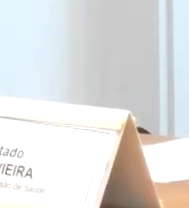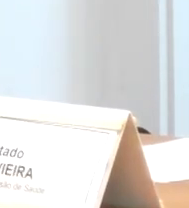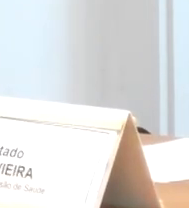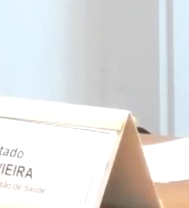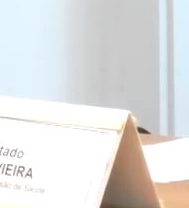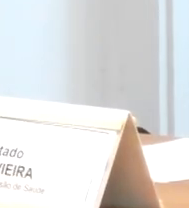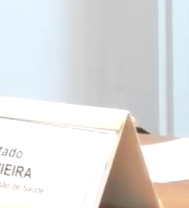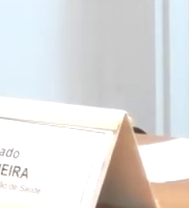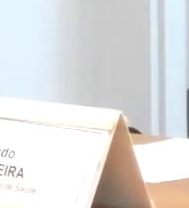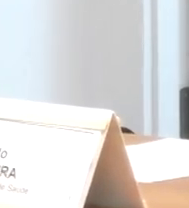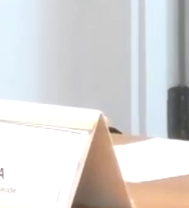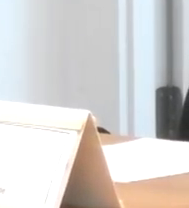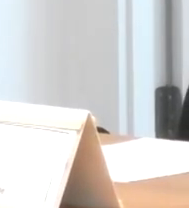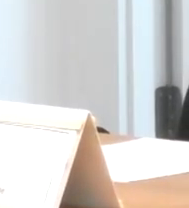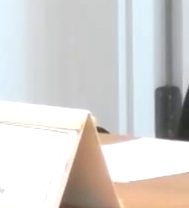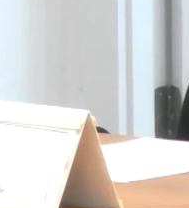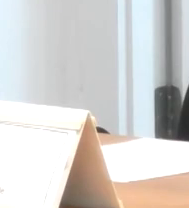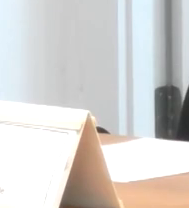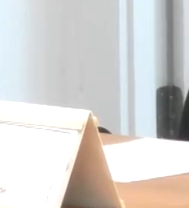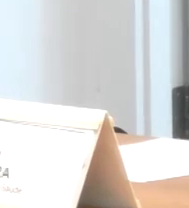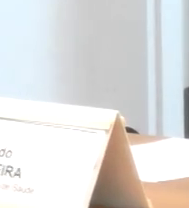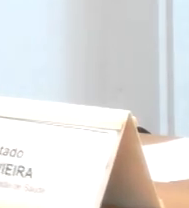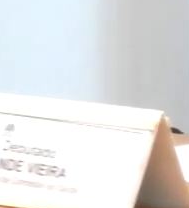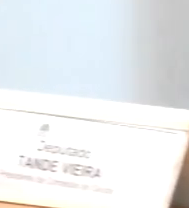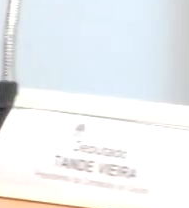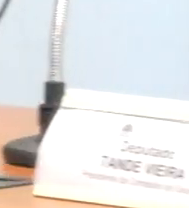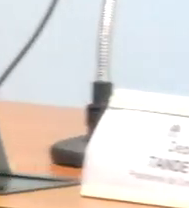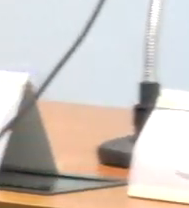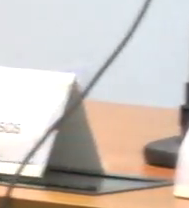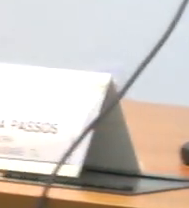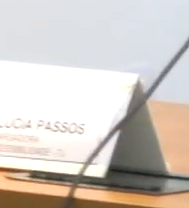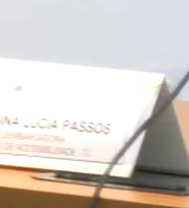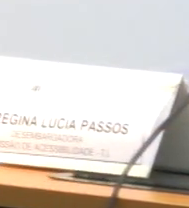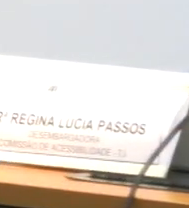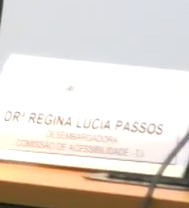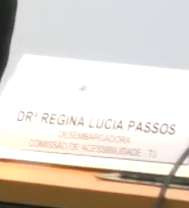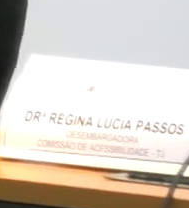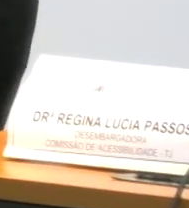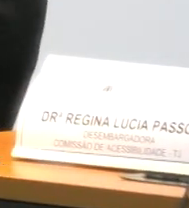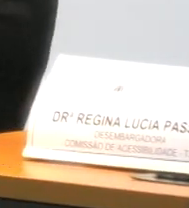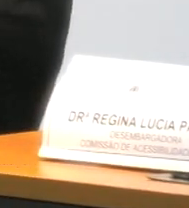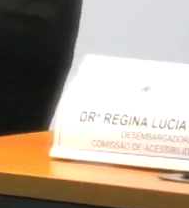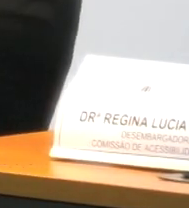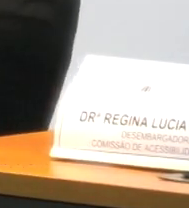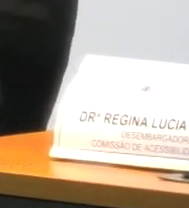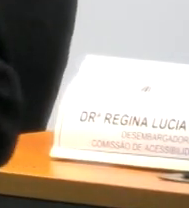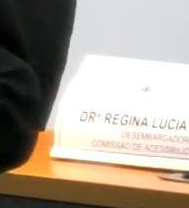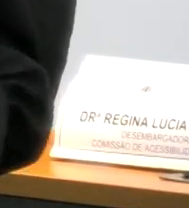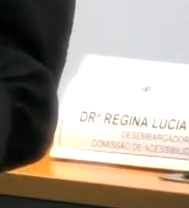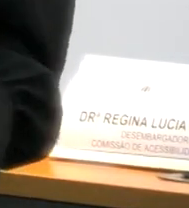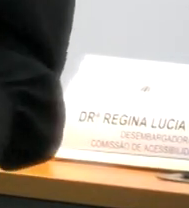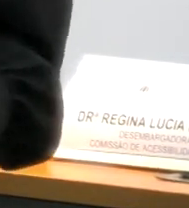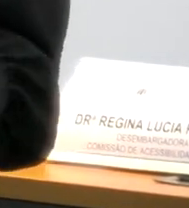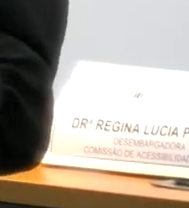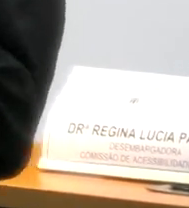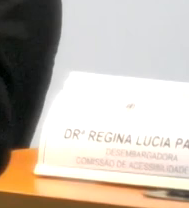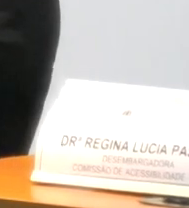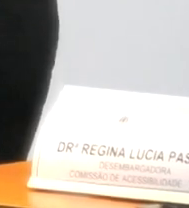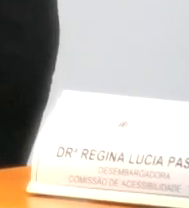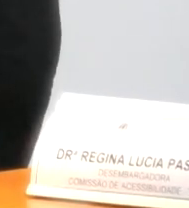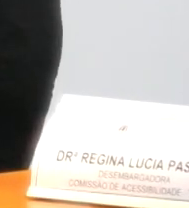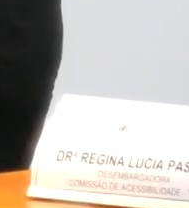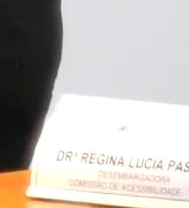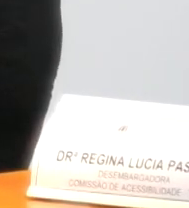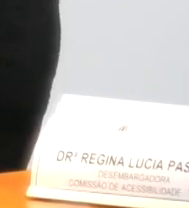Mateus falava Mas seria uma oportunidade única por quê Porque a gente sabe é comprovado